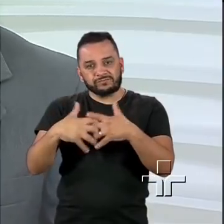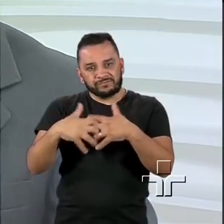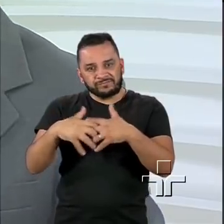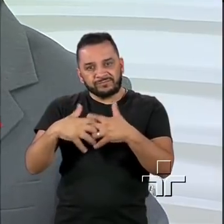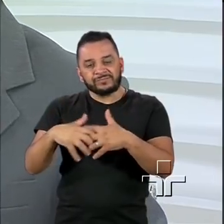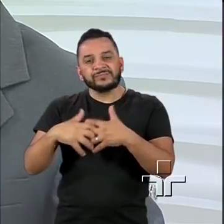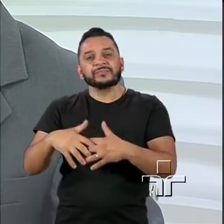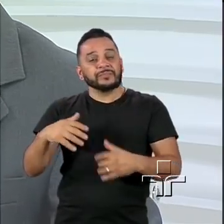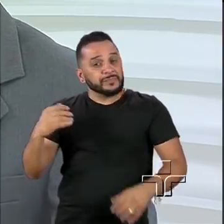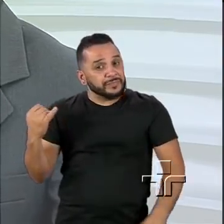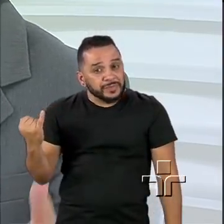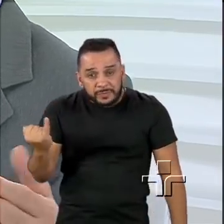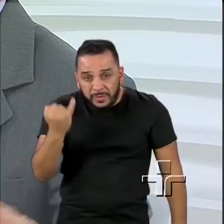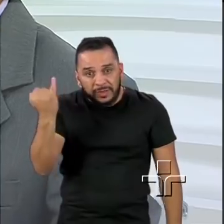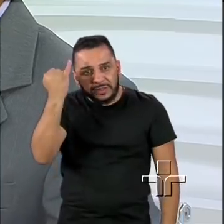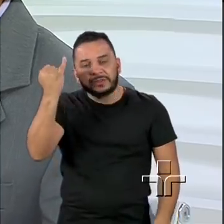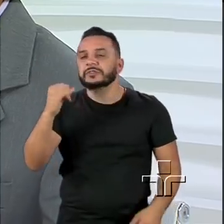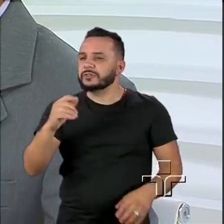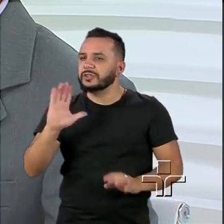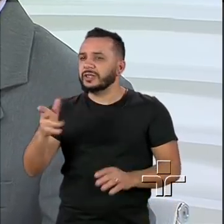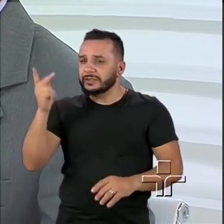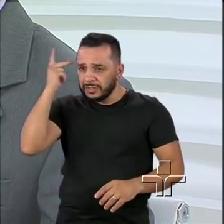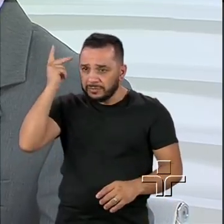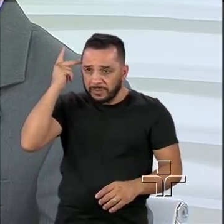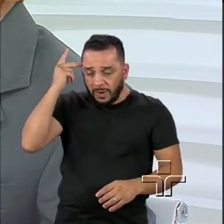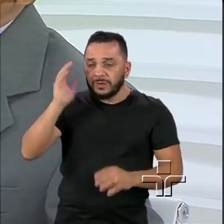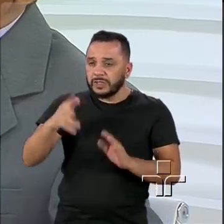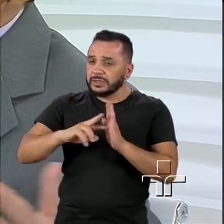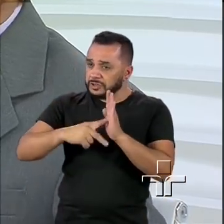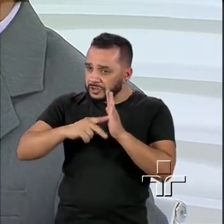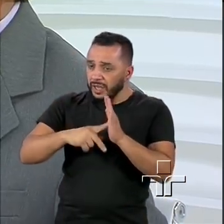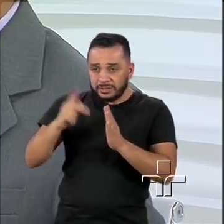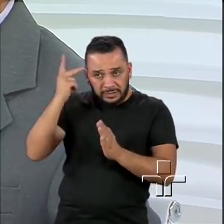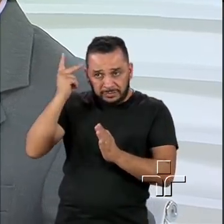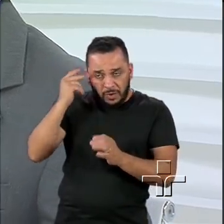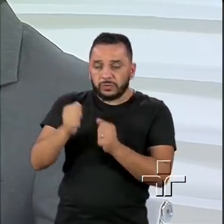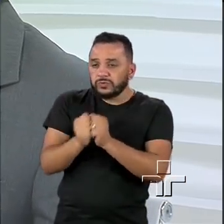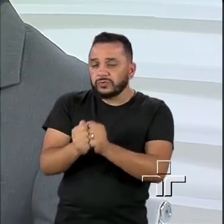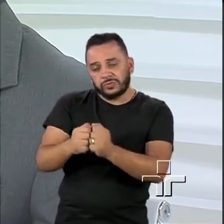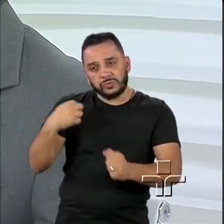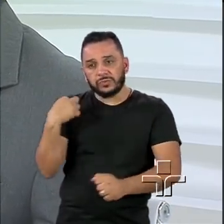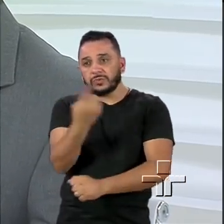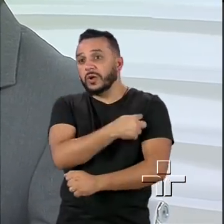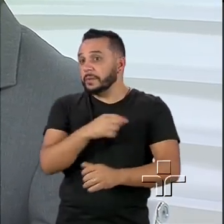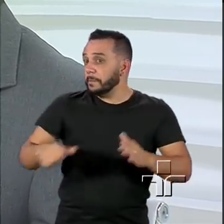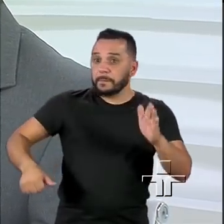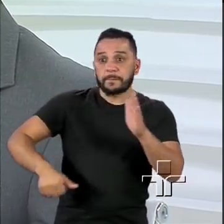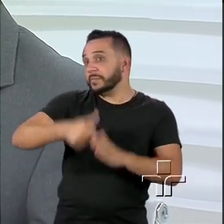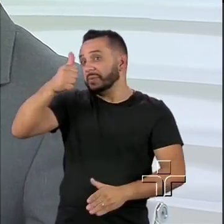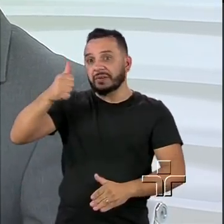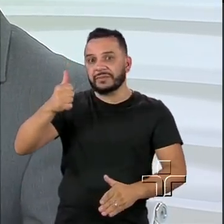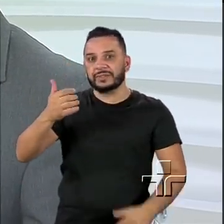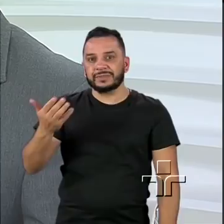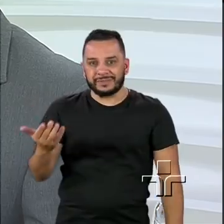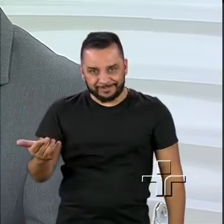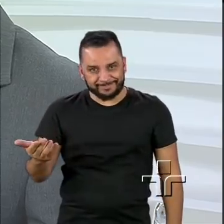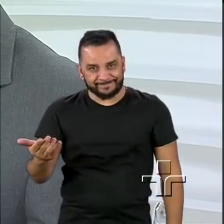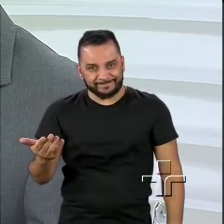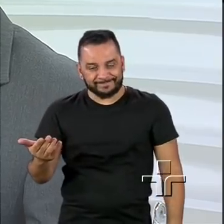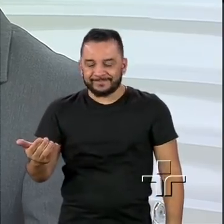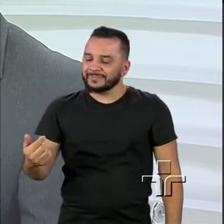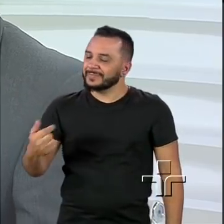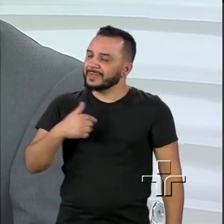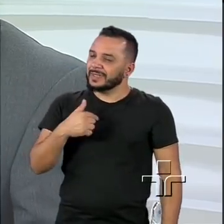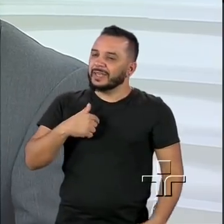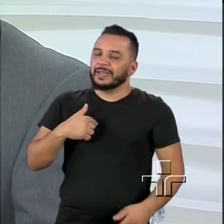e majoritariamente o Sindicato dos Metalúrgicos São Paulo vai caminhar com a nossa candidatura, como nunca aconteceu na nossa história. Ou seja, portanto, eu estou